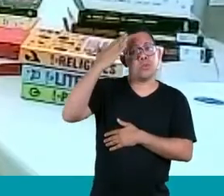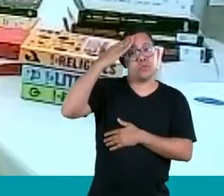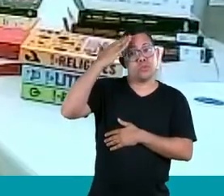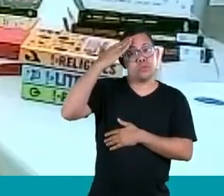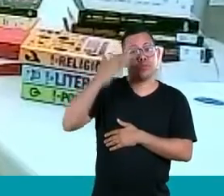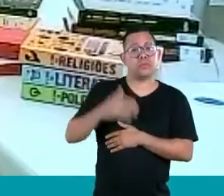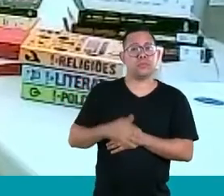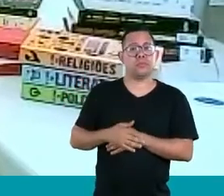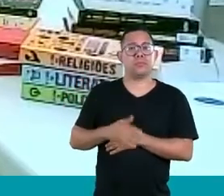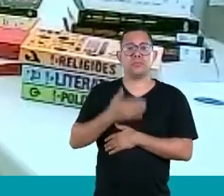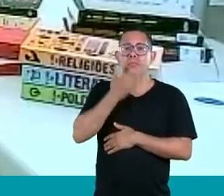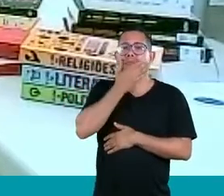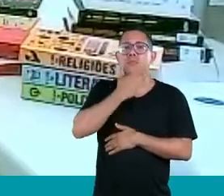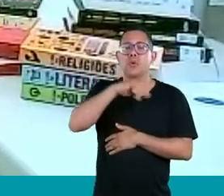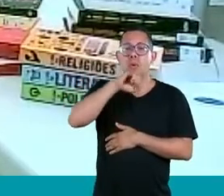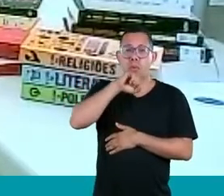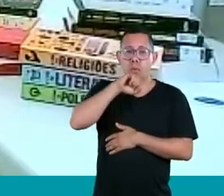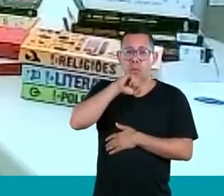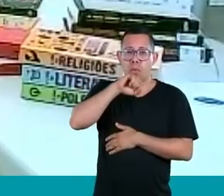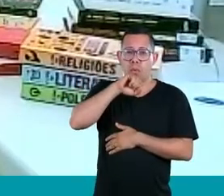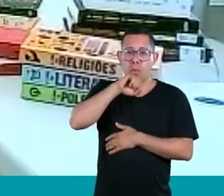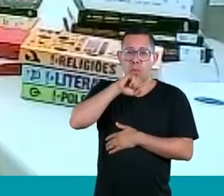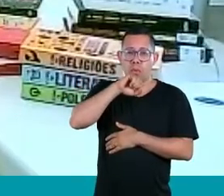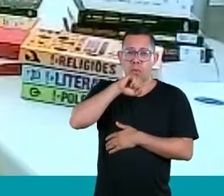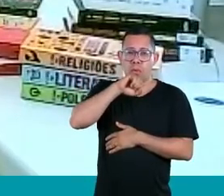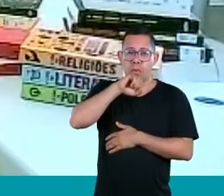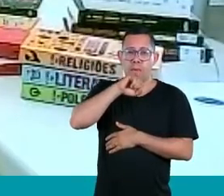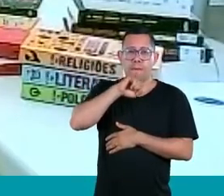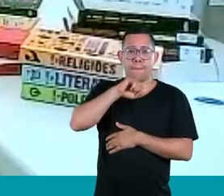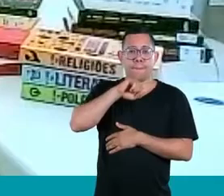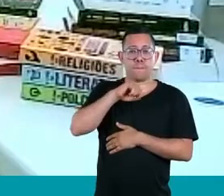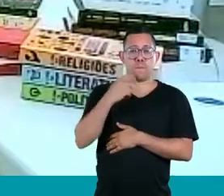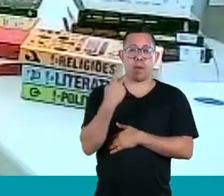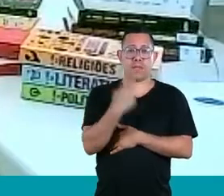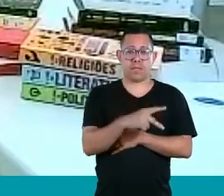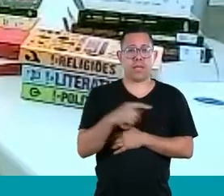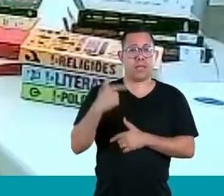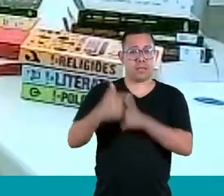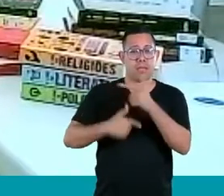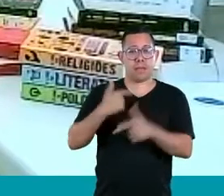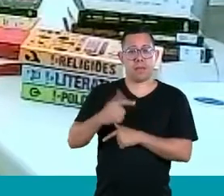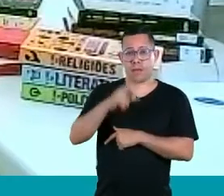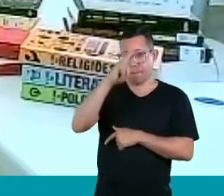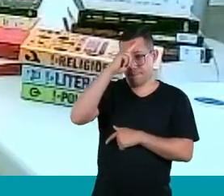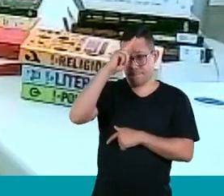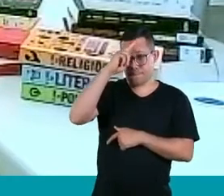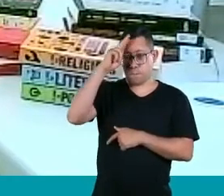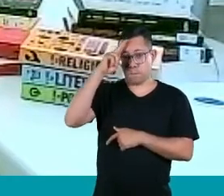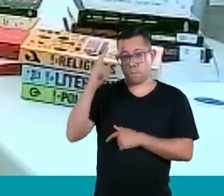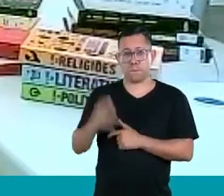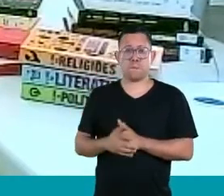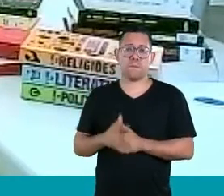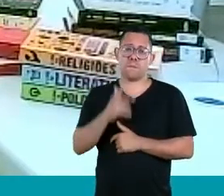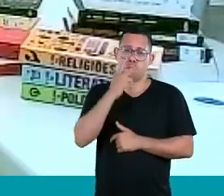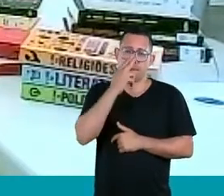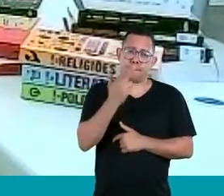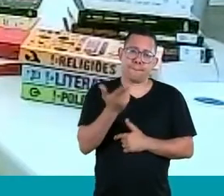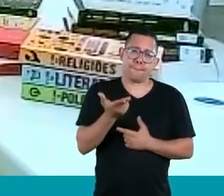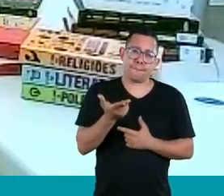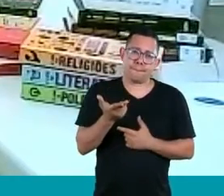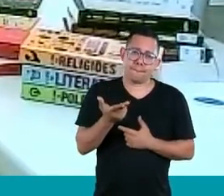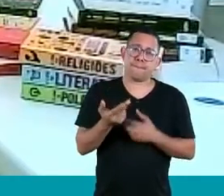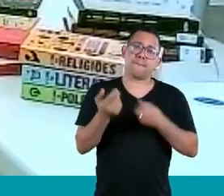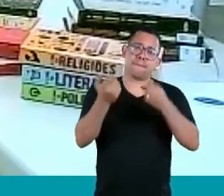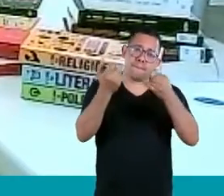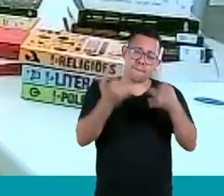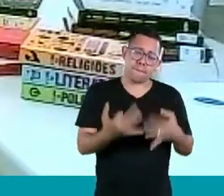deste estudante trabalha atualmente nesse tipo de trabalho chamado de uberização. Talvez isso explique um pouco o discurso contraditório que